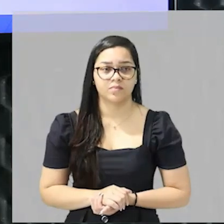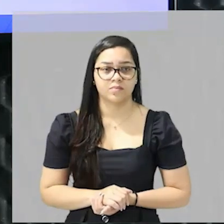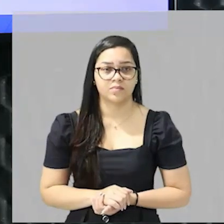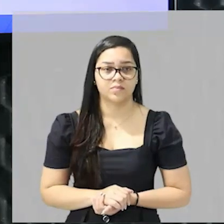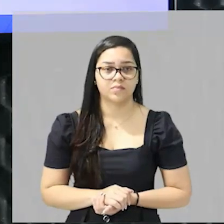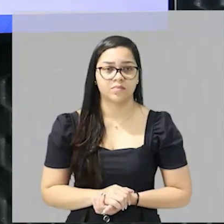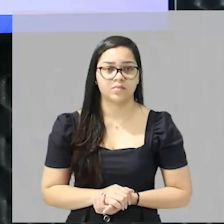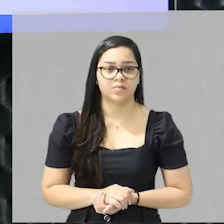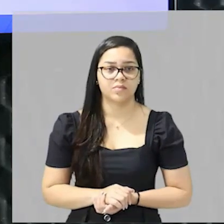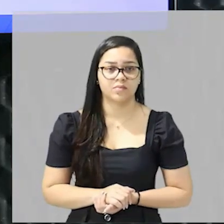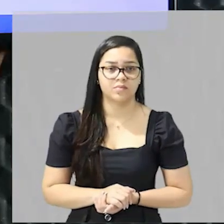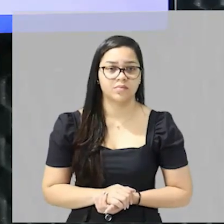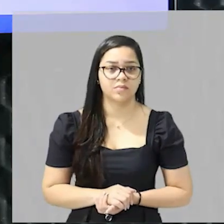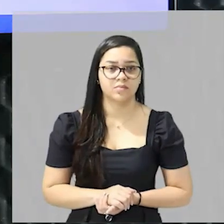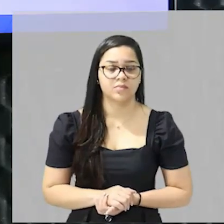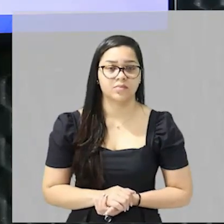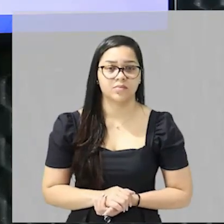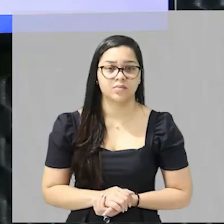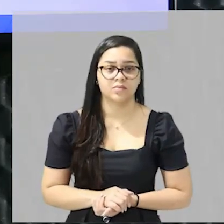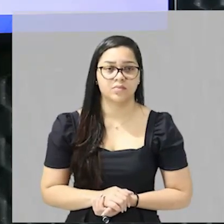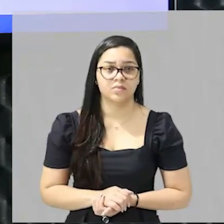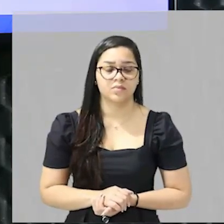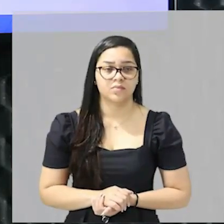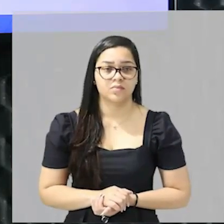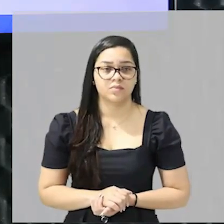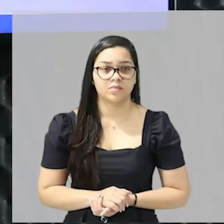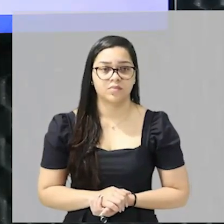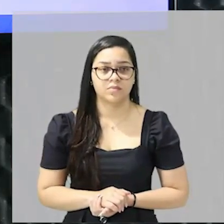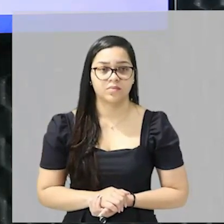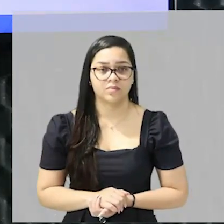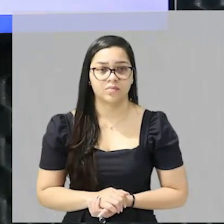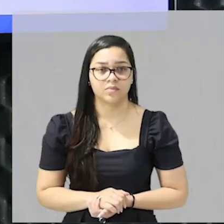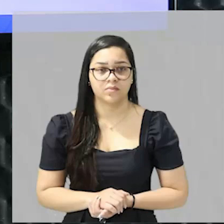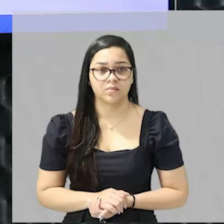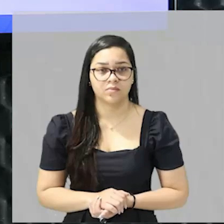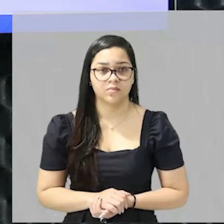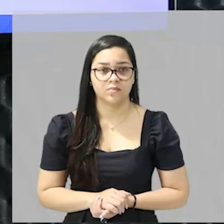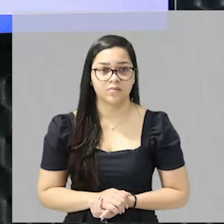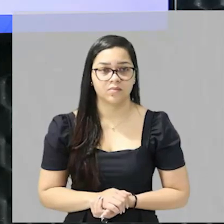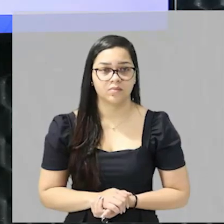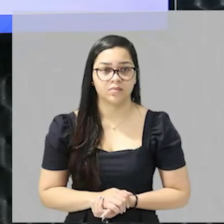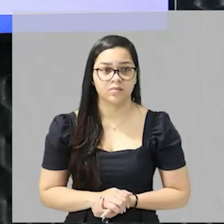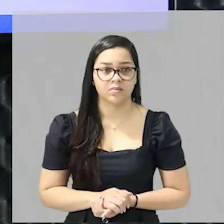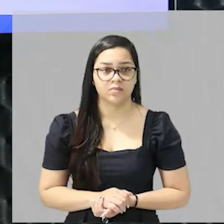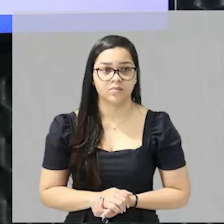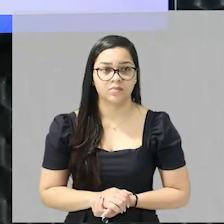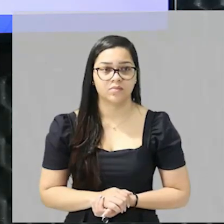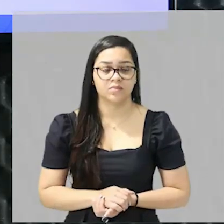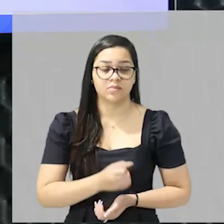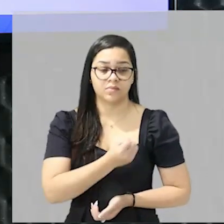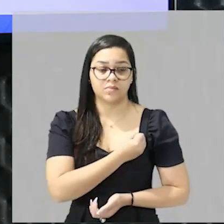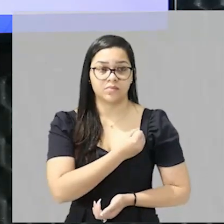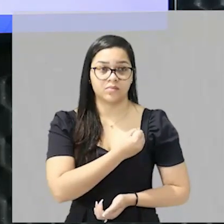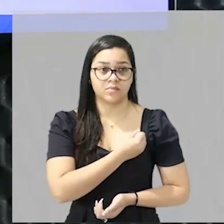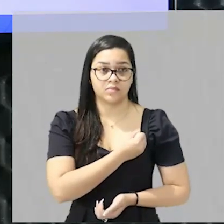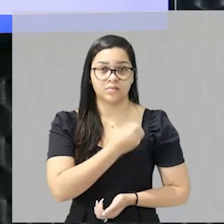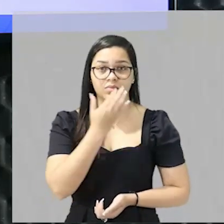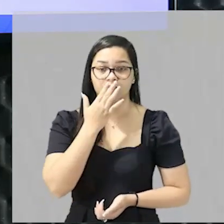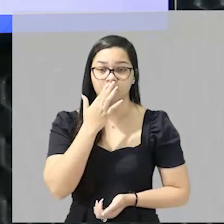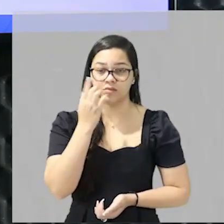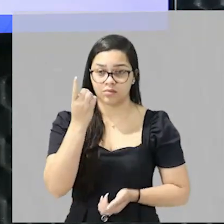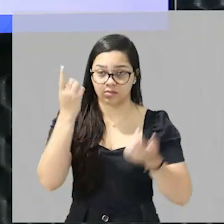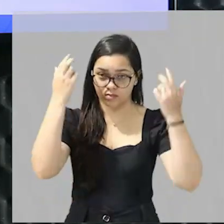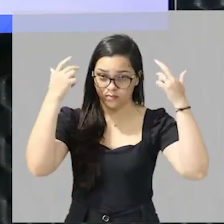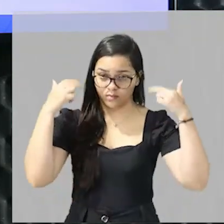identificariam. Fala da Ifemelo, ó. Color 1 is too black. A cor número 1, que é a cor que a